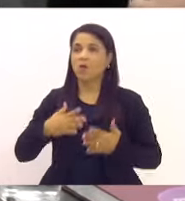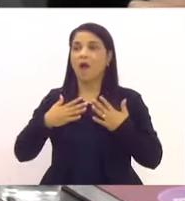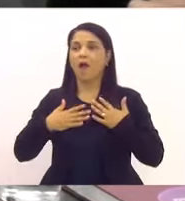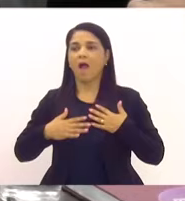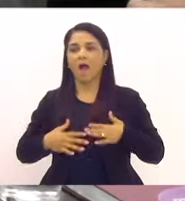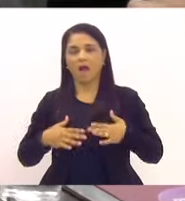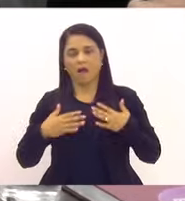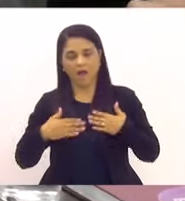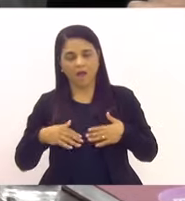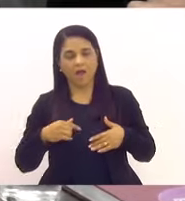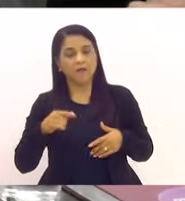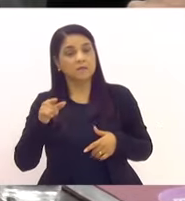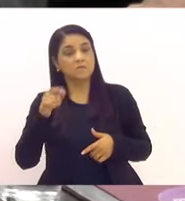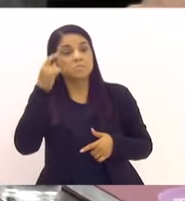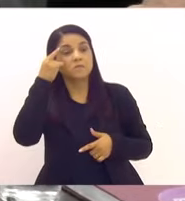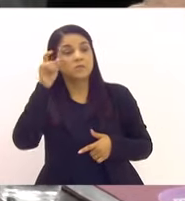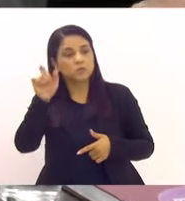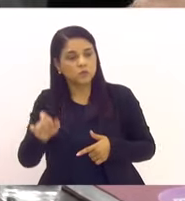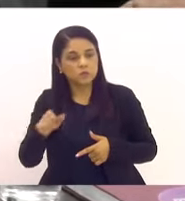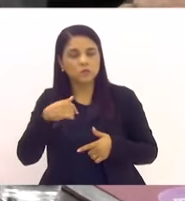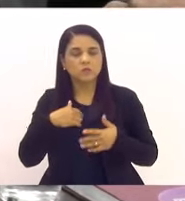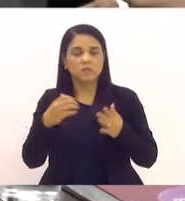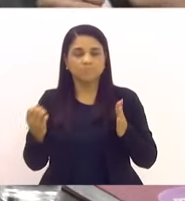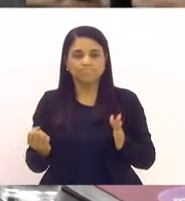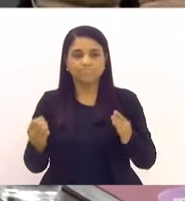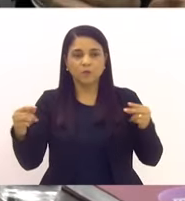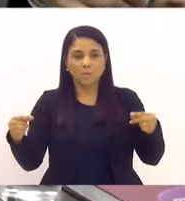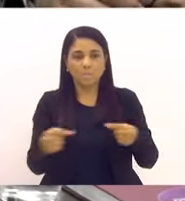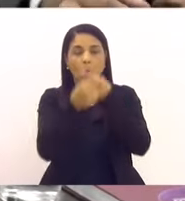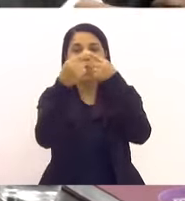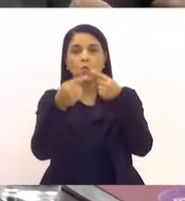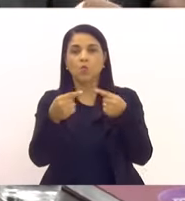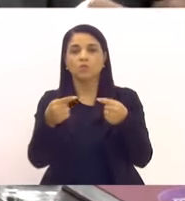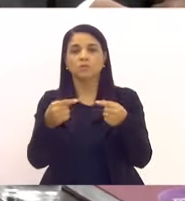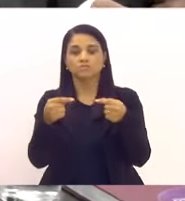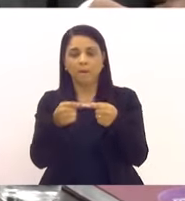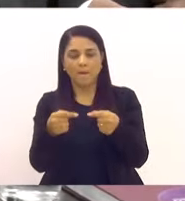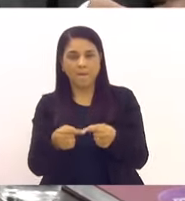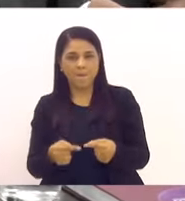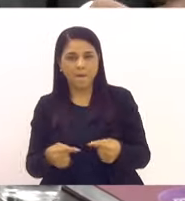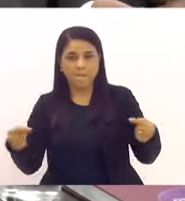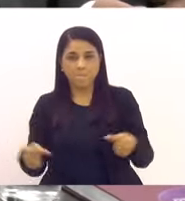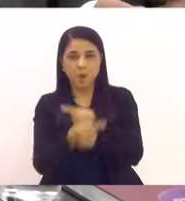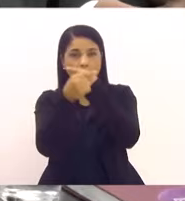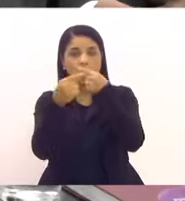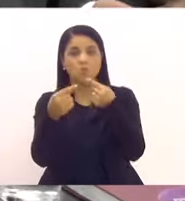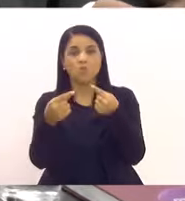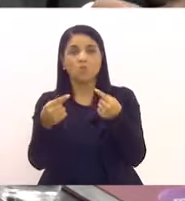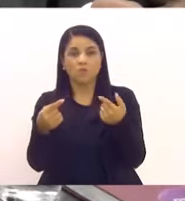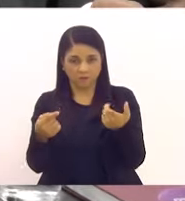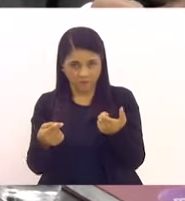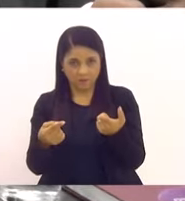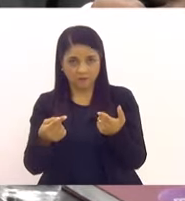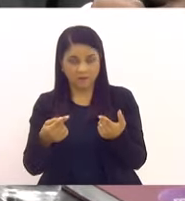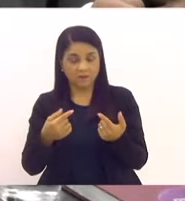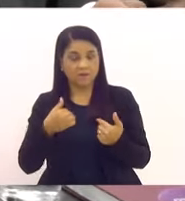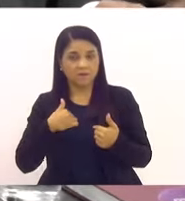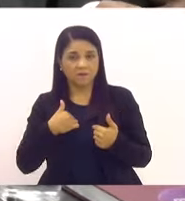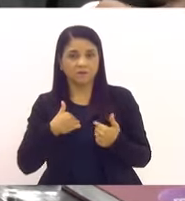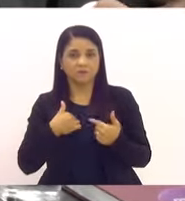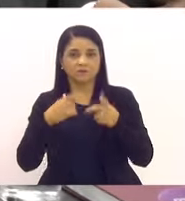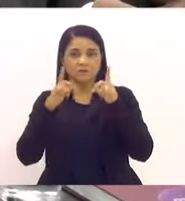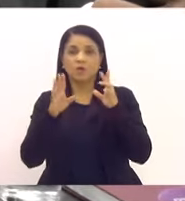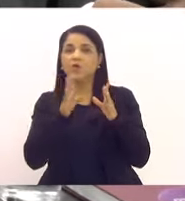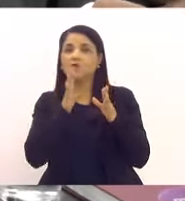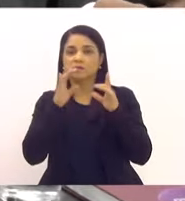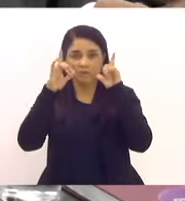que isso chocaria com o projeto tecnológico do reconhecimento facial, que nós somos completamente favoráveis a ele. Perfeito. Aí